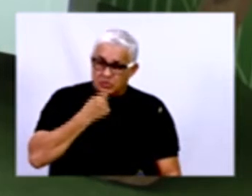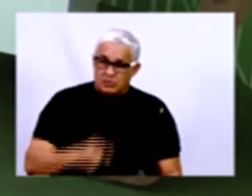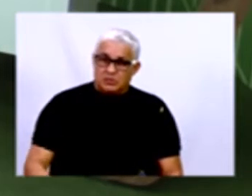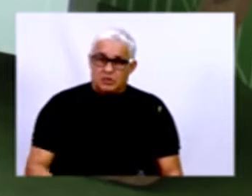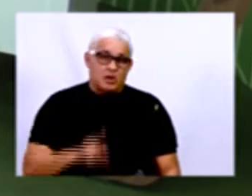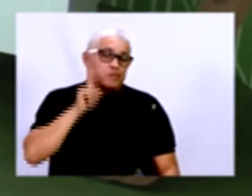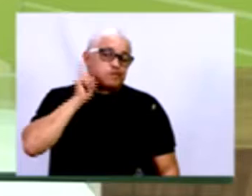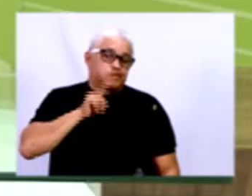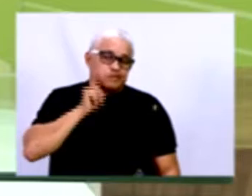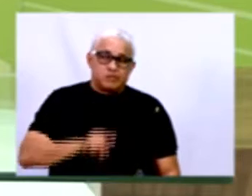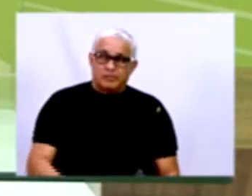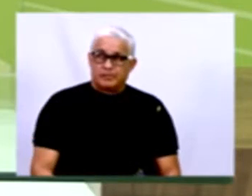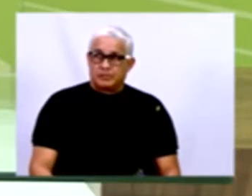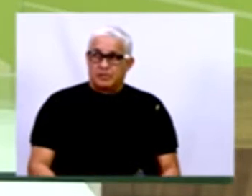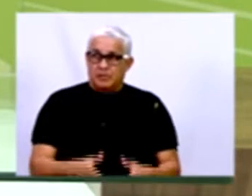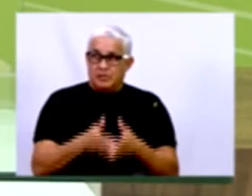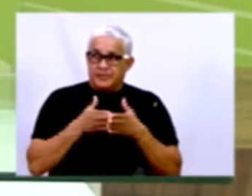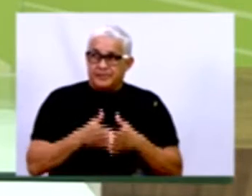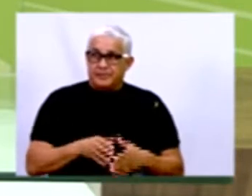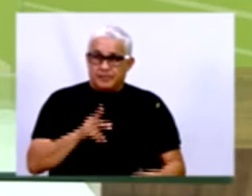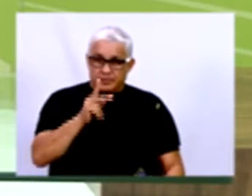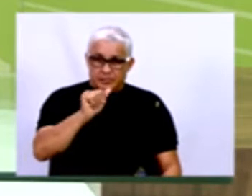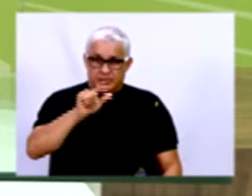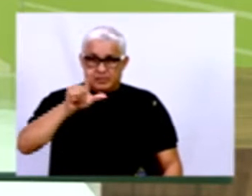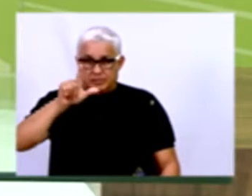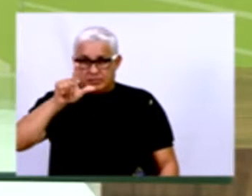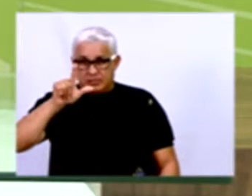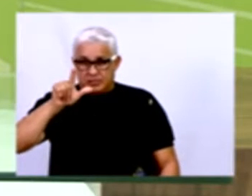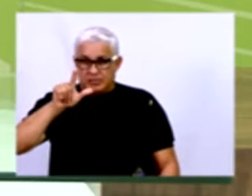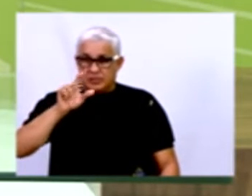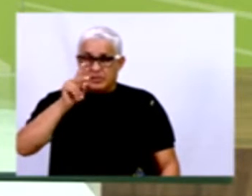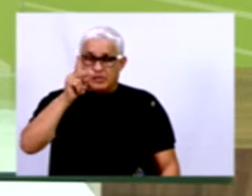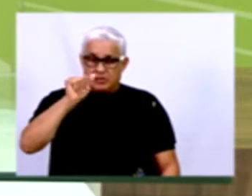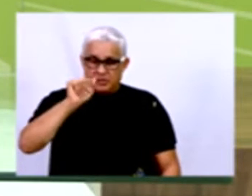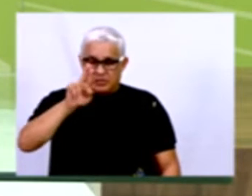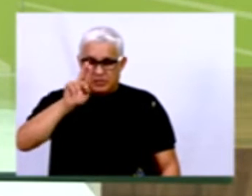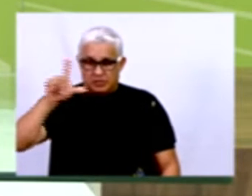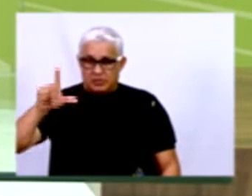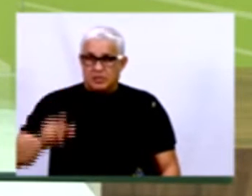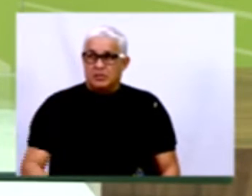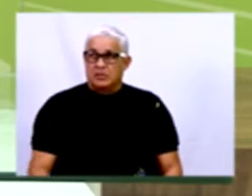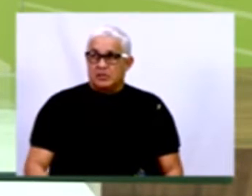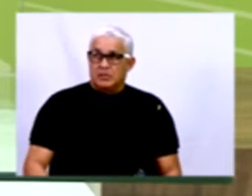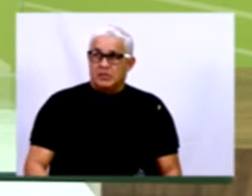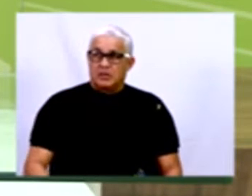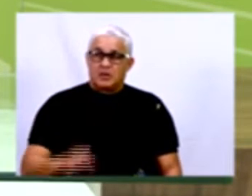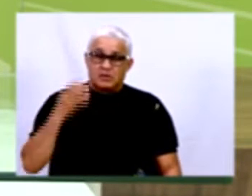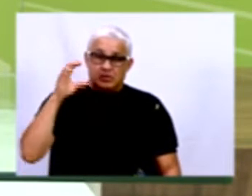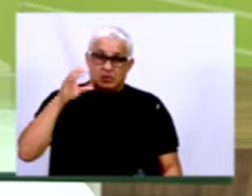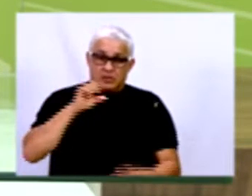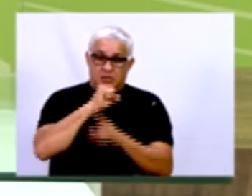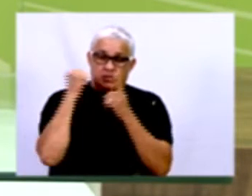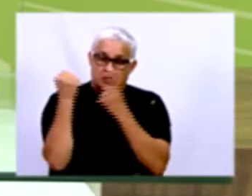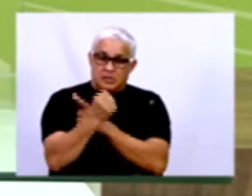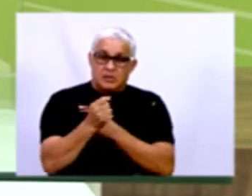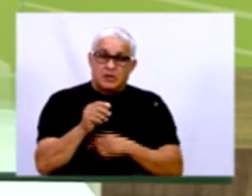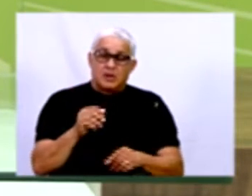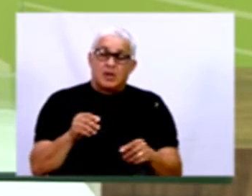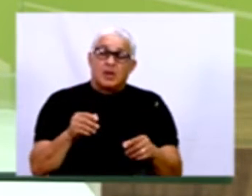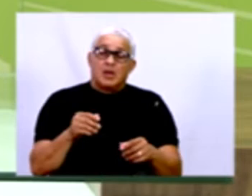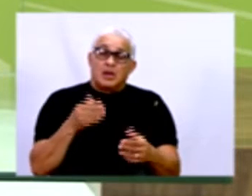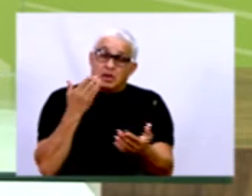Por favor, professora. Para o Paul Samuelson, a economia é uma ciência social que vai estudar a administração dos